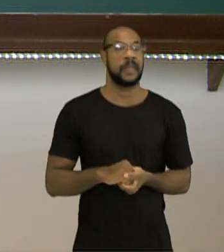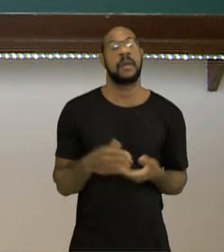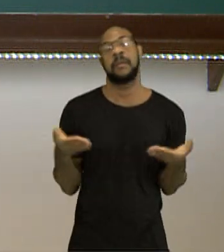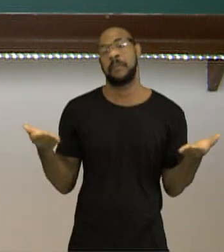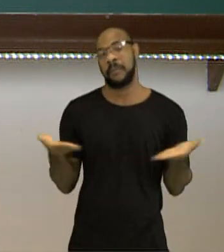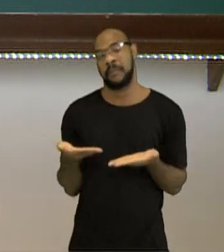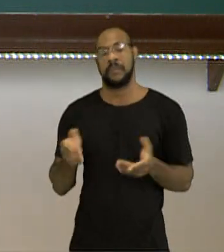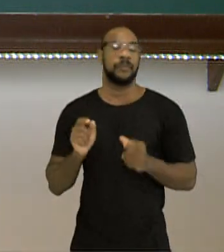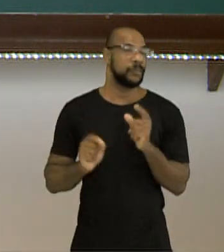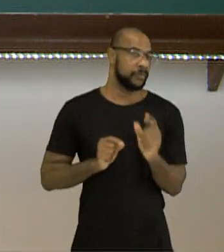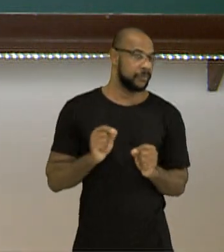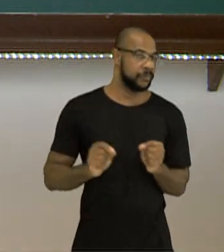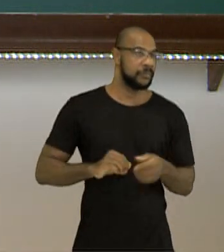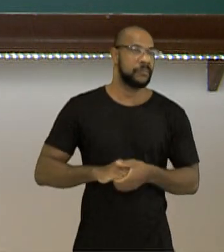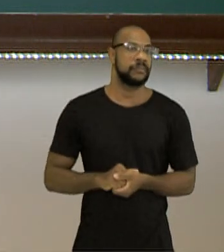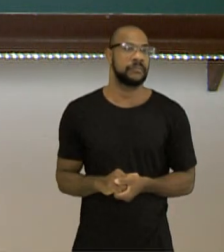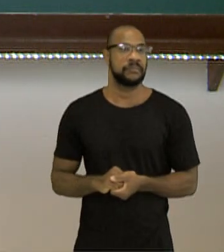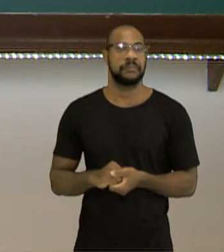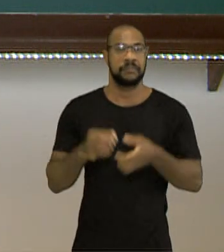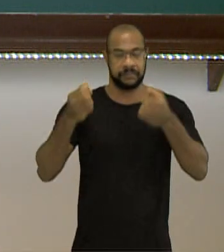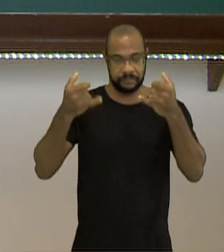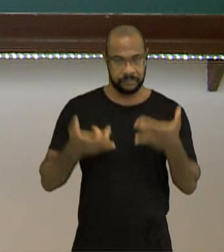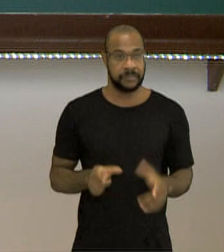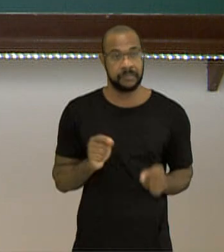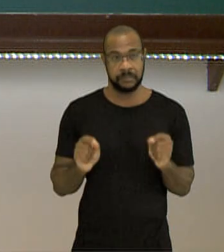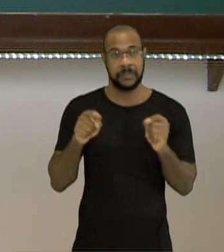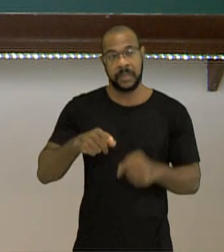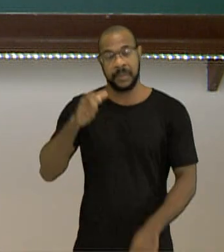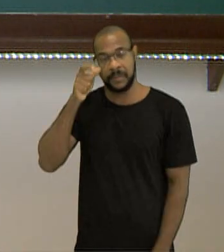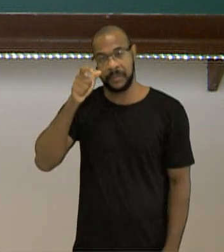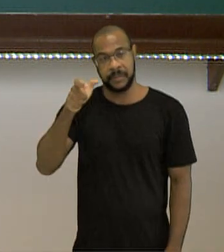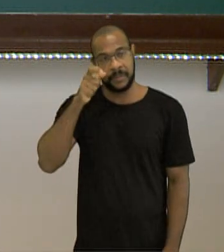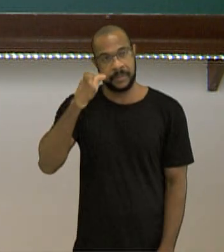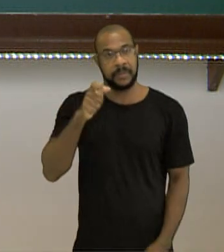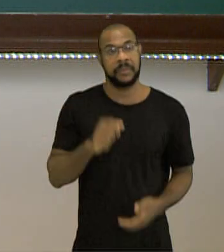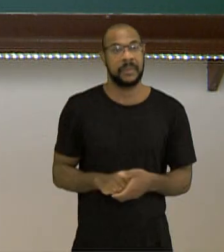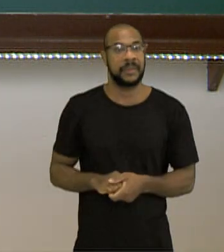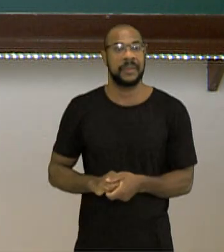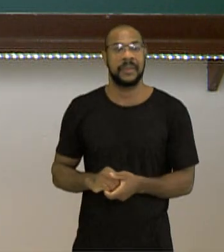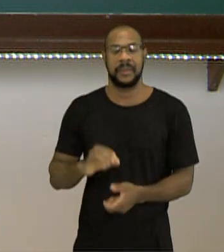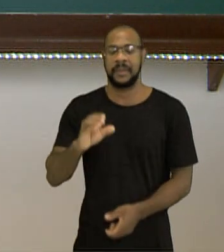Agora a gente vai falar de uma coisa bem interessante. A crase.